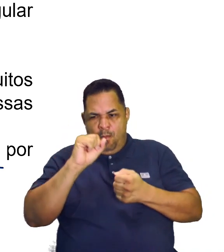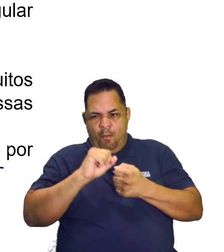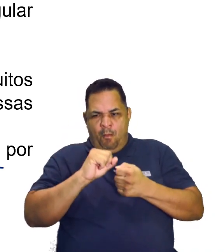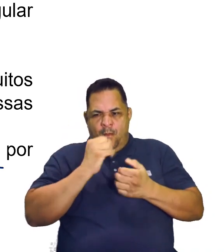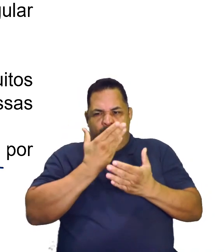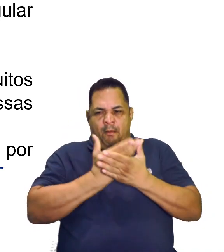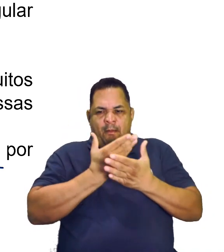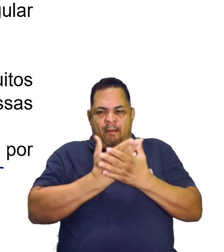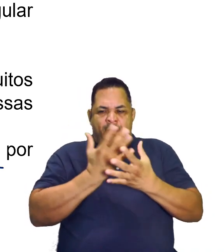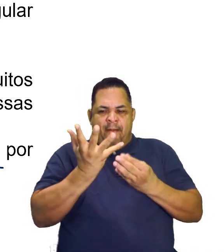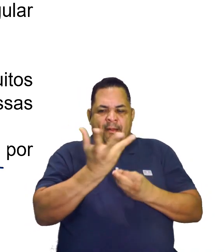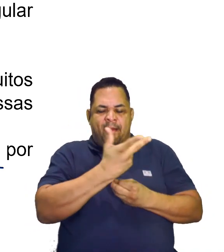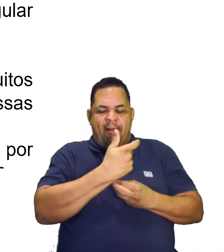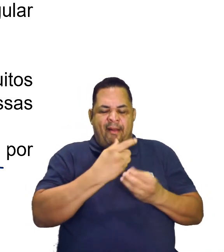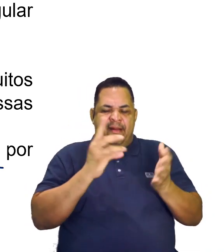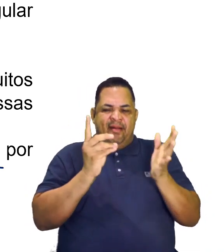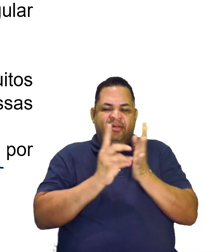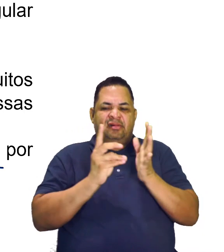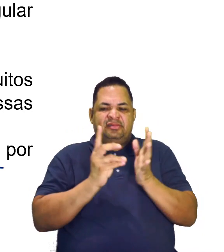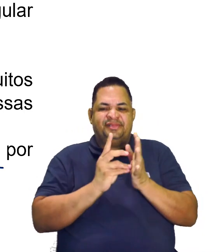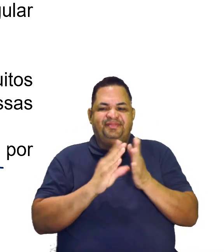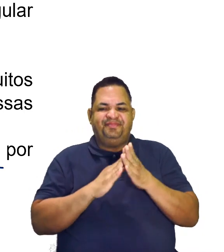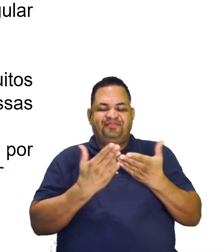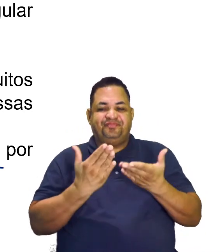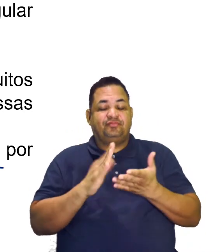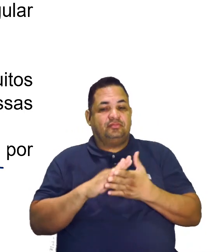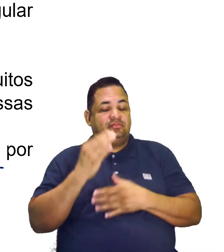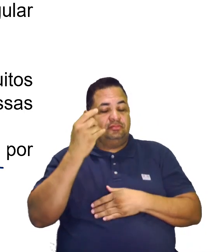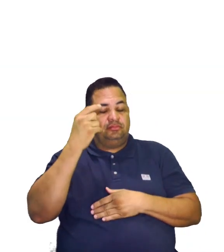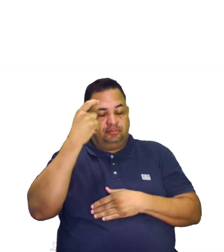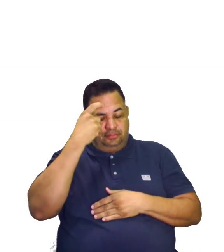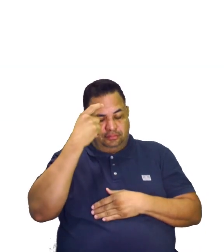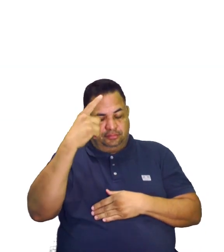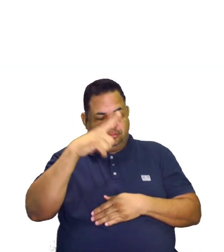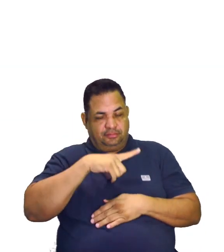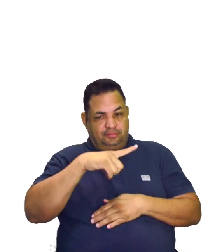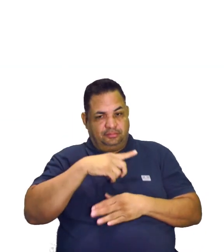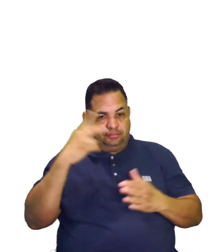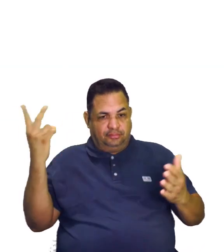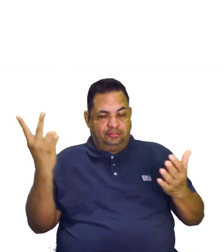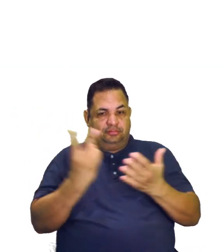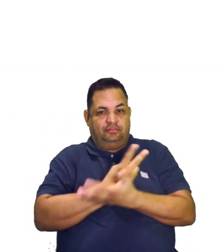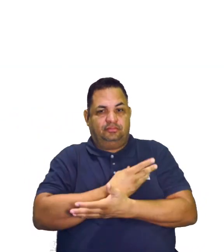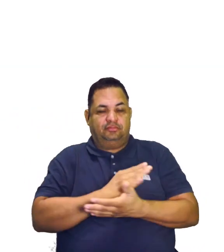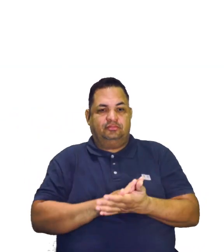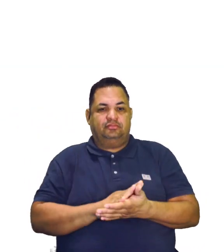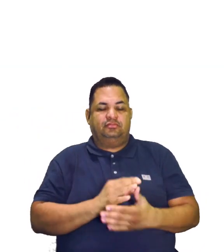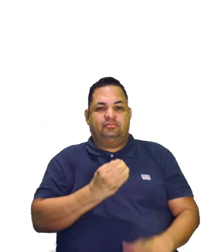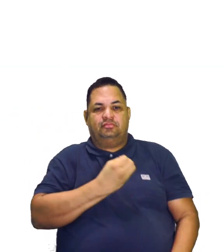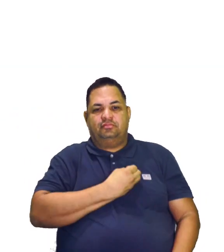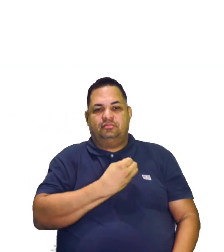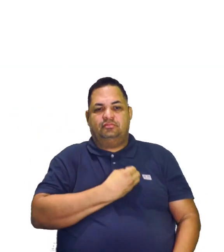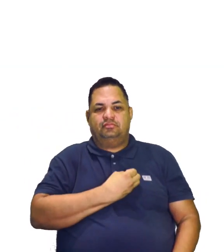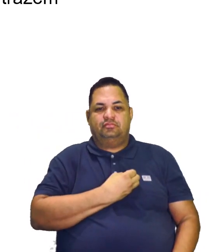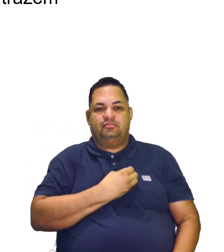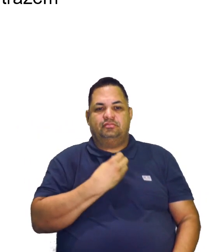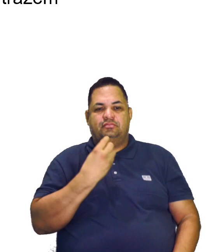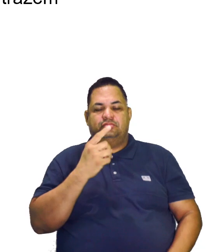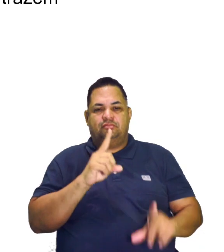aula sobre arte indígena, então vocês são conscientes de que isso realmente acontece. Então, questão 1, letra